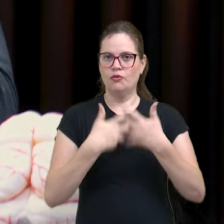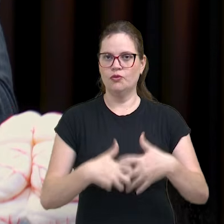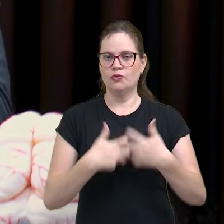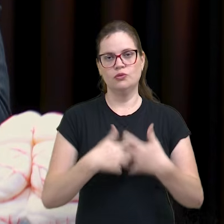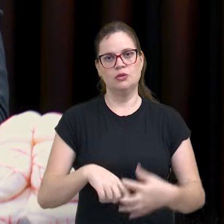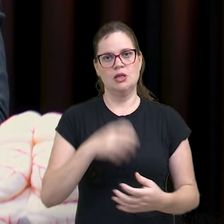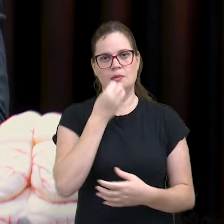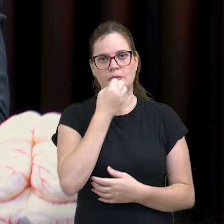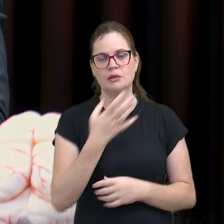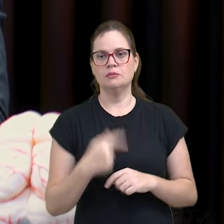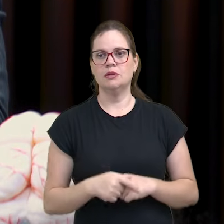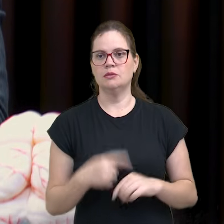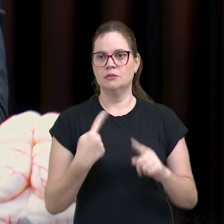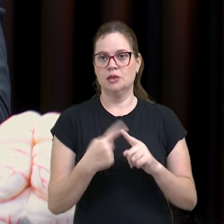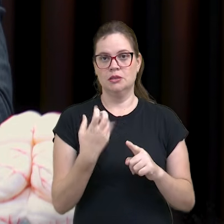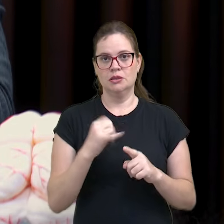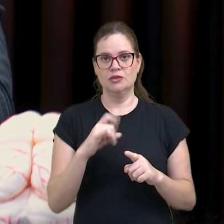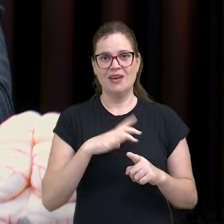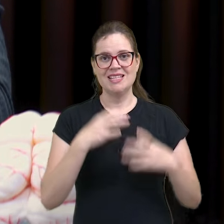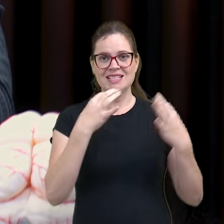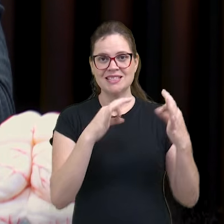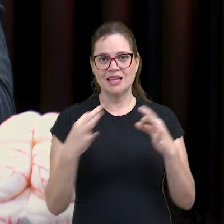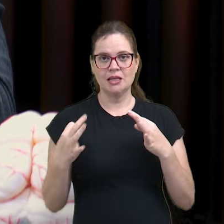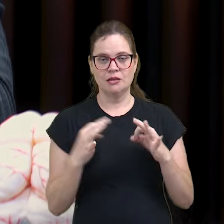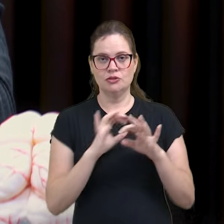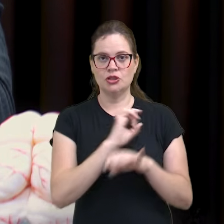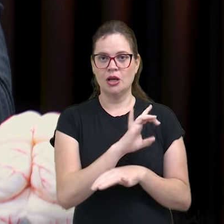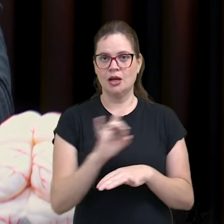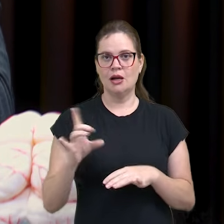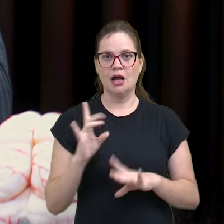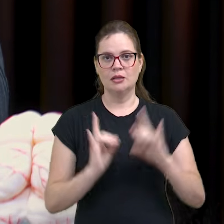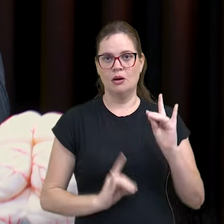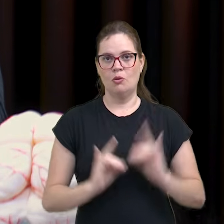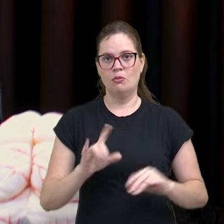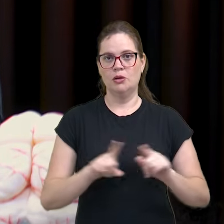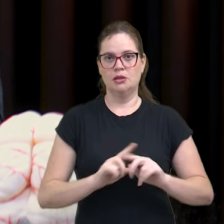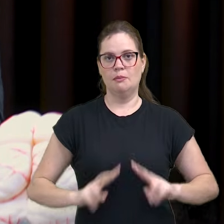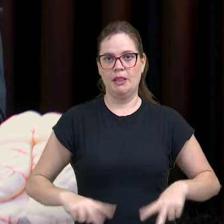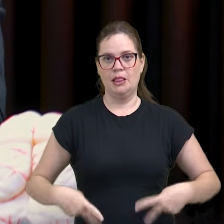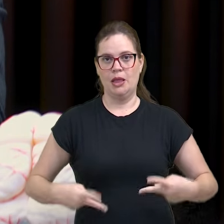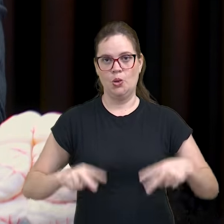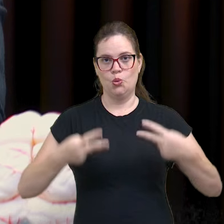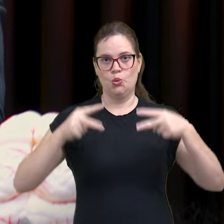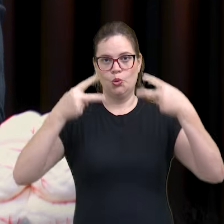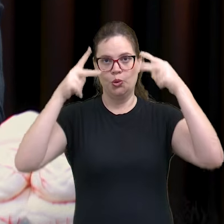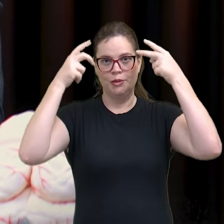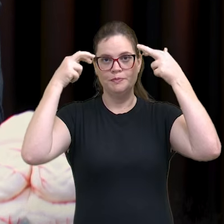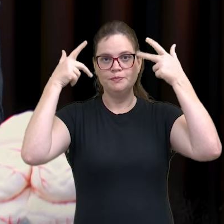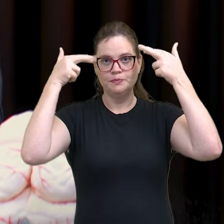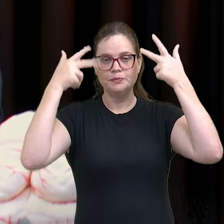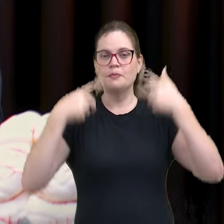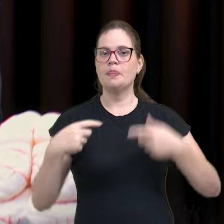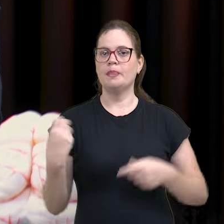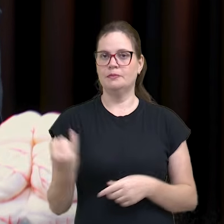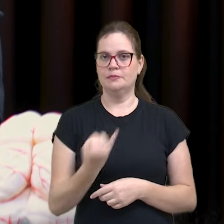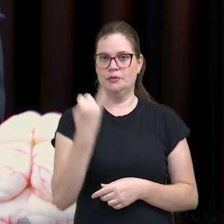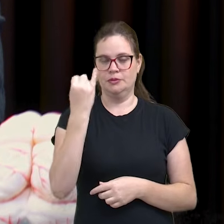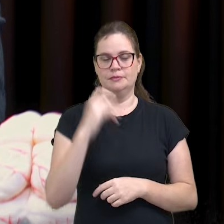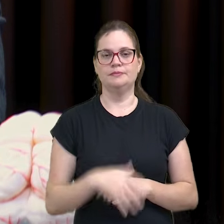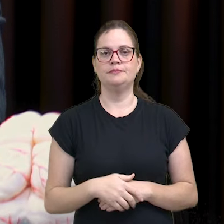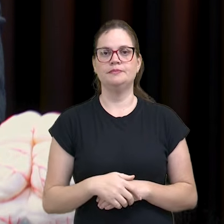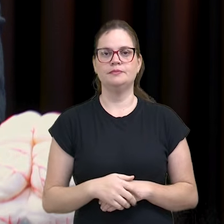necessárias ou das doses, digamos assim, tônicas de cada hormônio